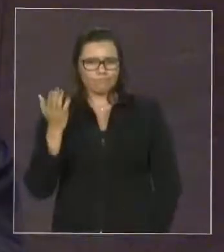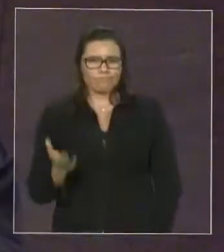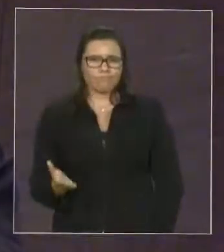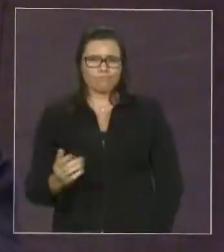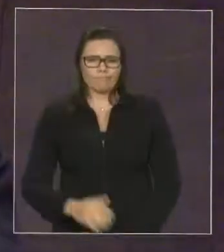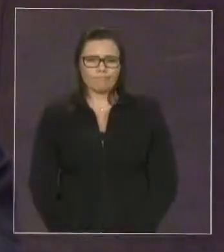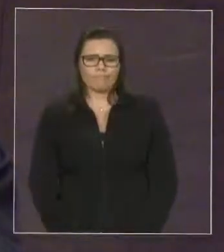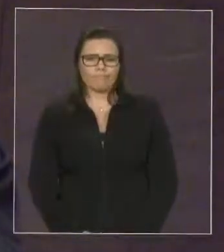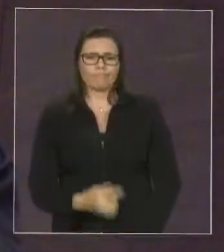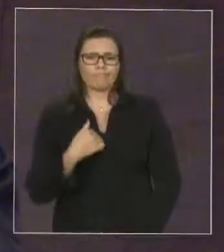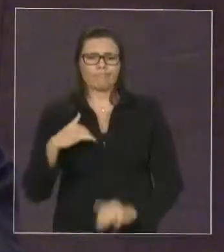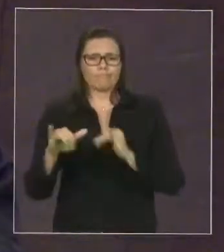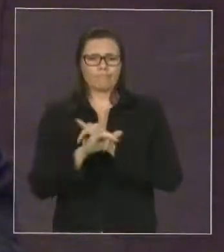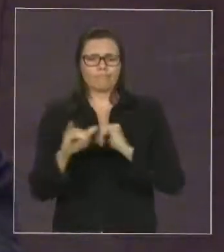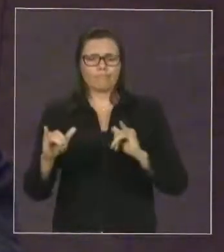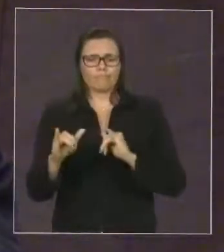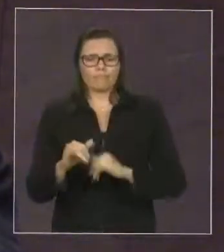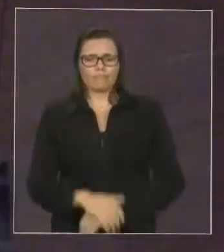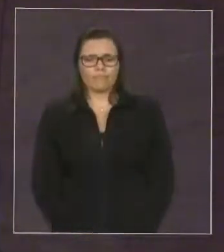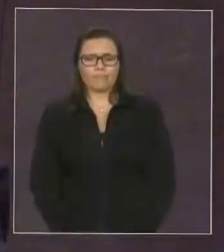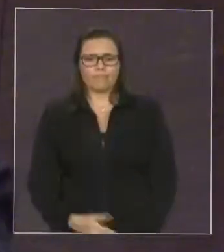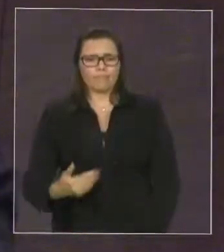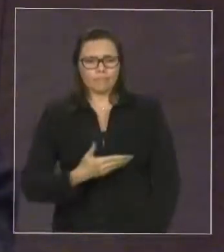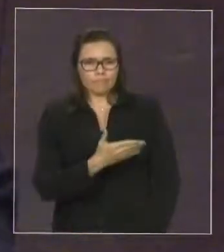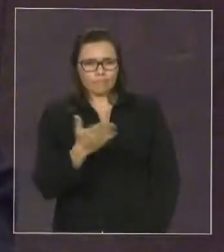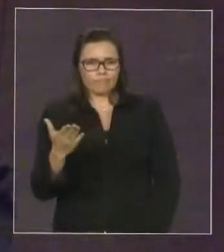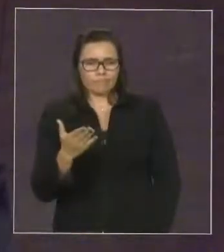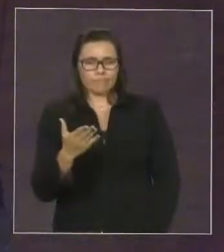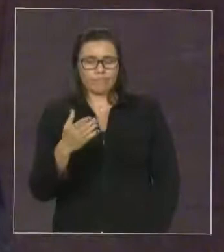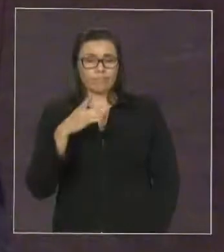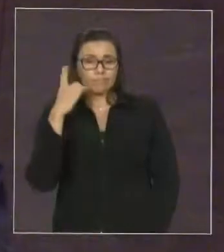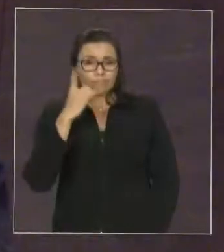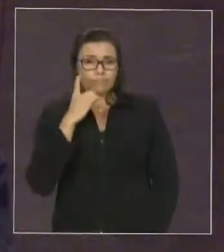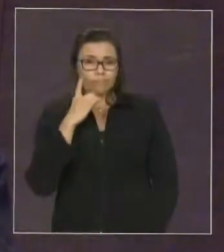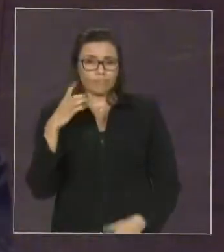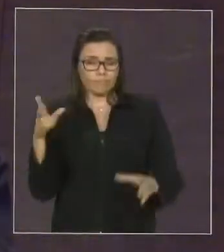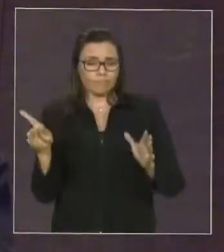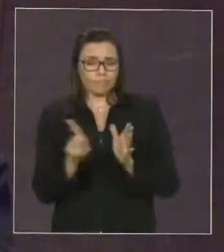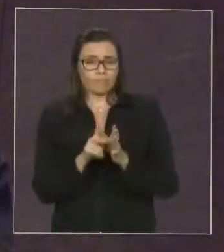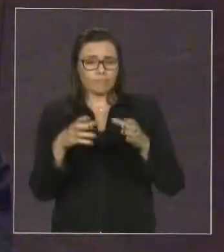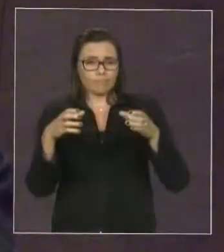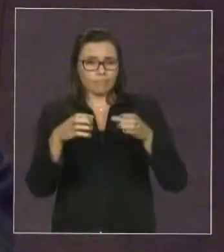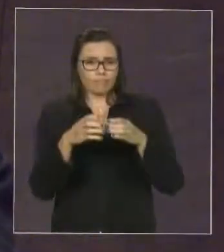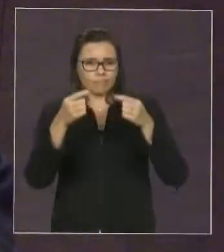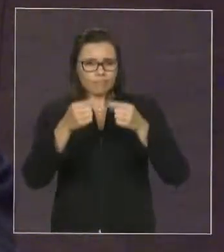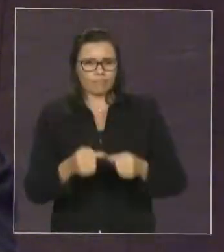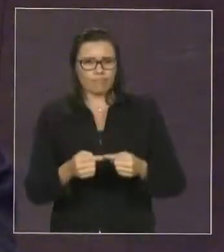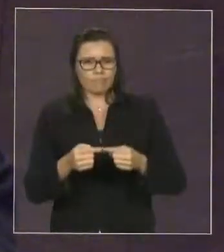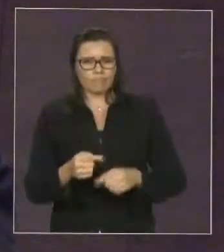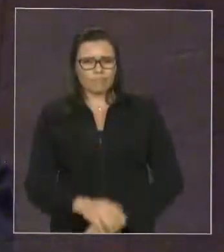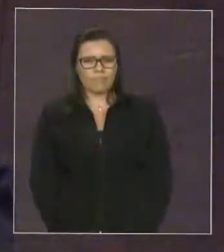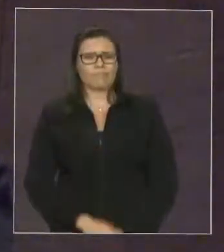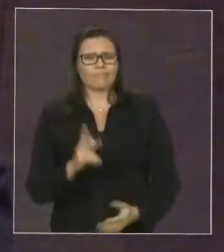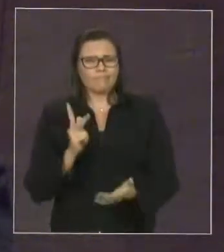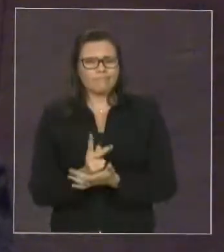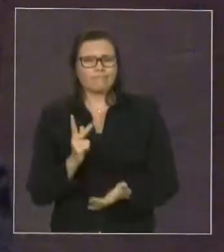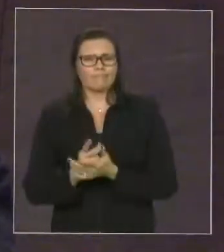deixar aos nobres deputados de oposição que vão cada vez mais